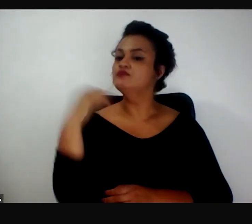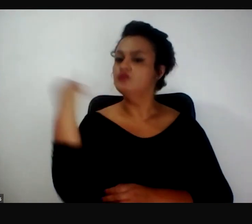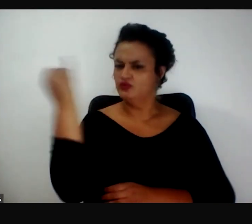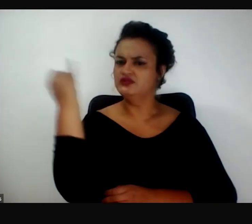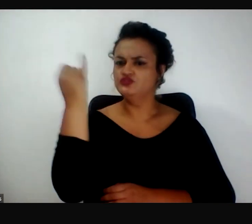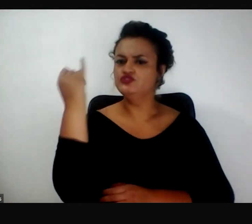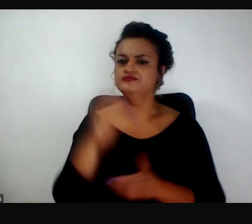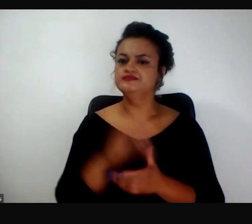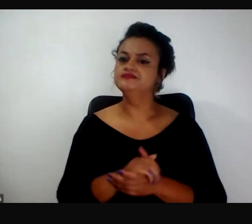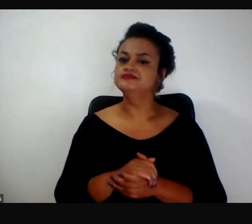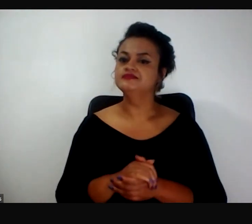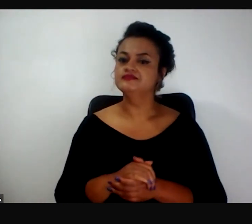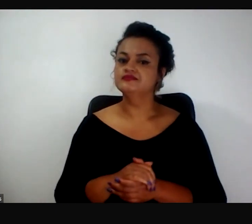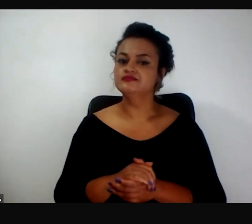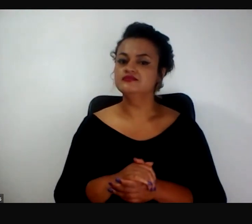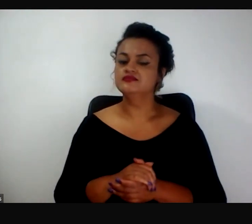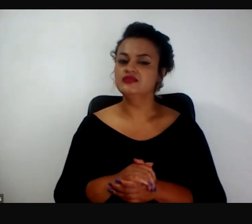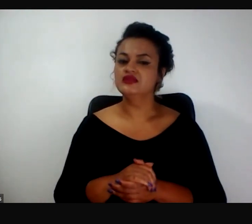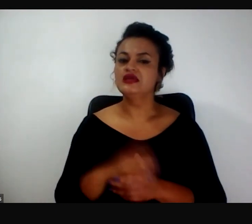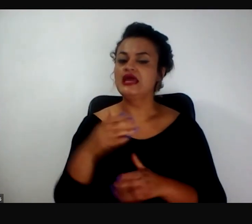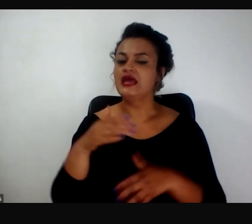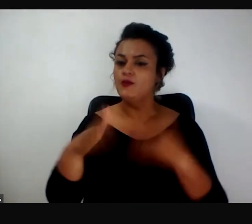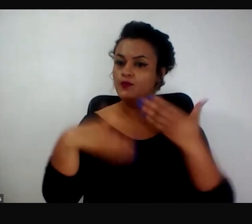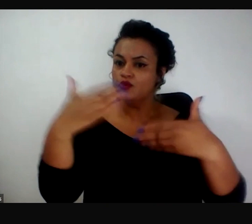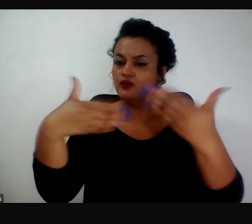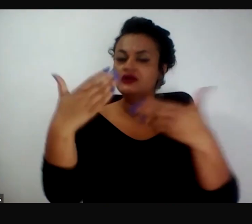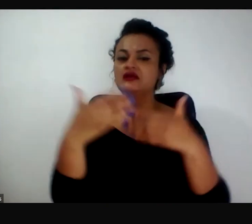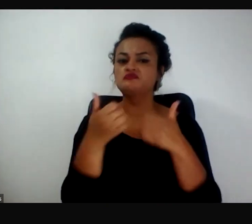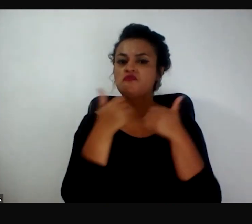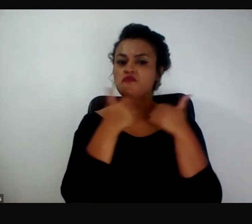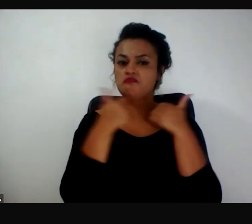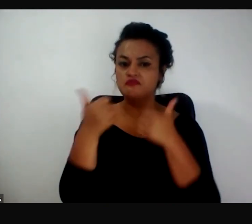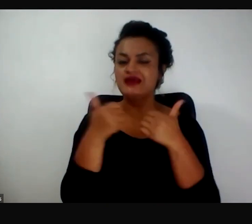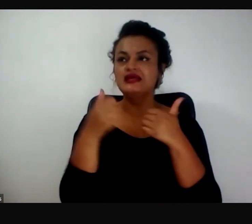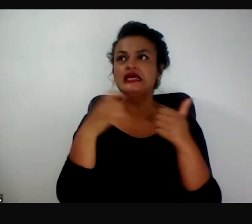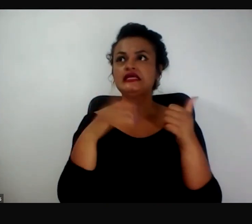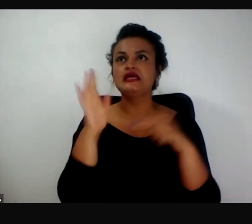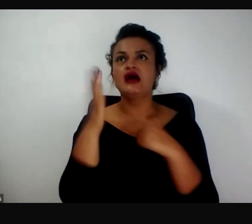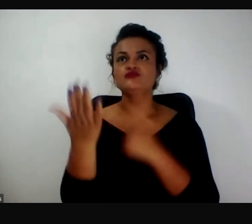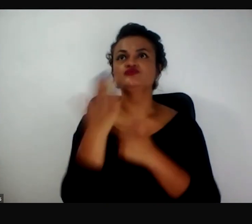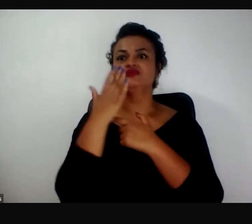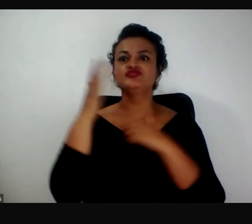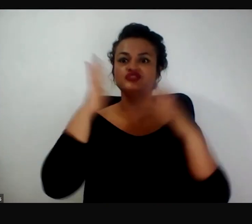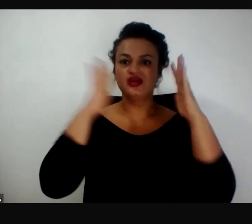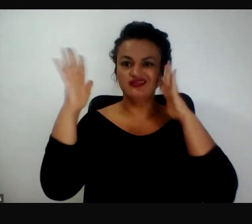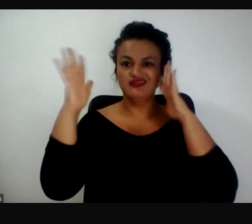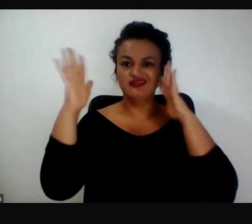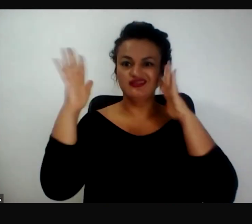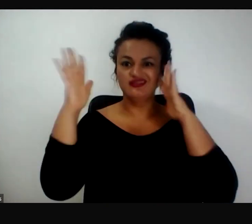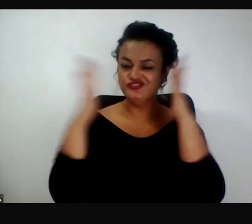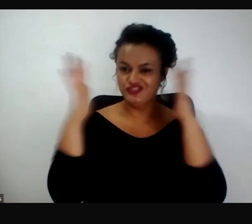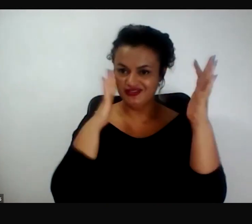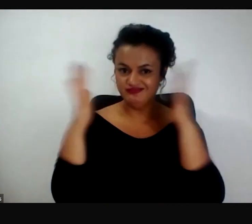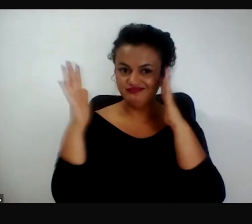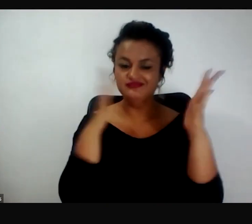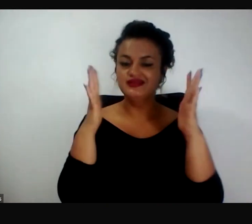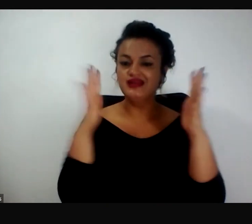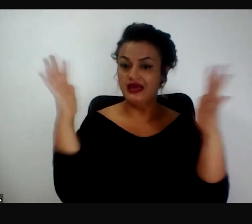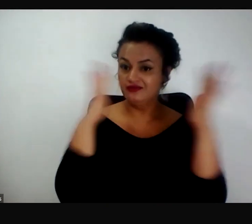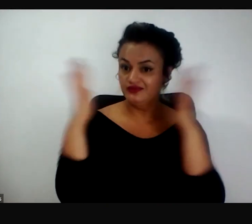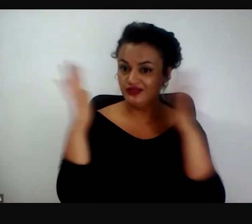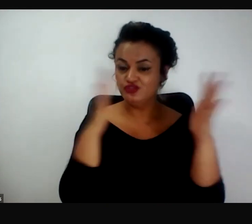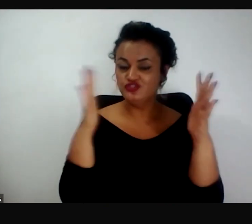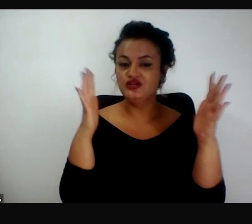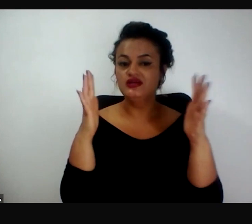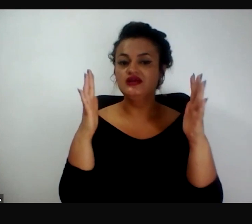mundo. É muito avançado e faz-nos refletir dos que olhamos